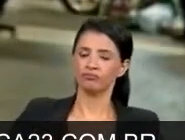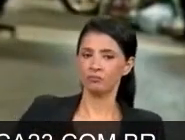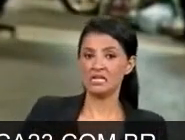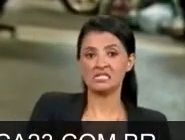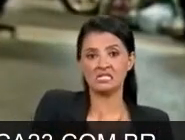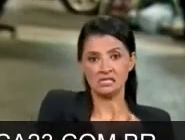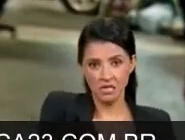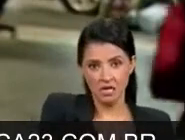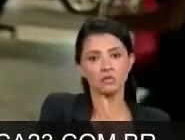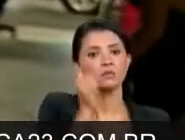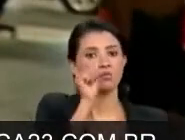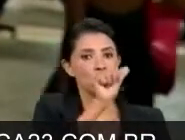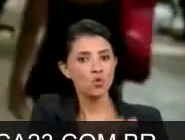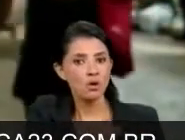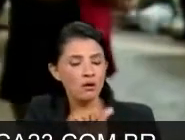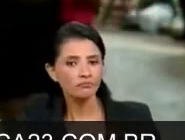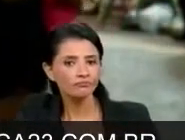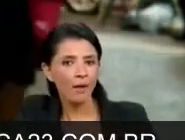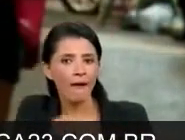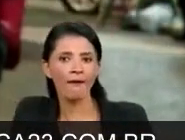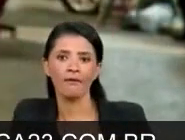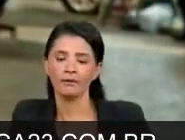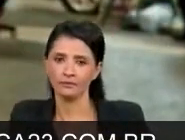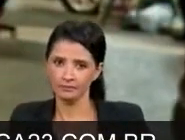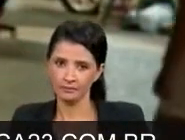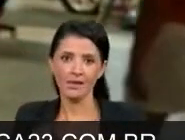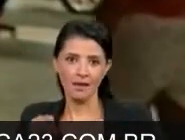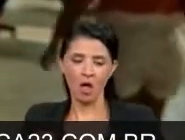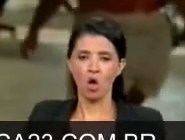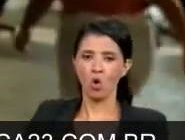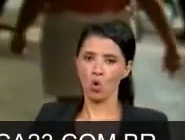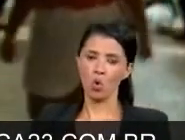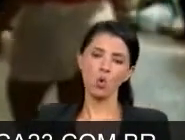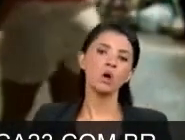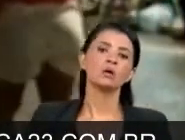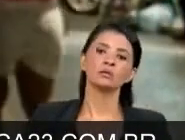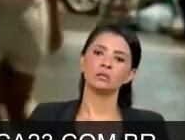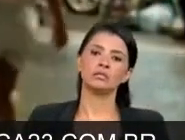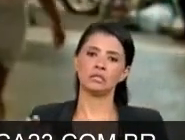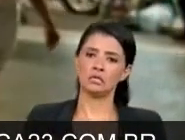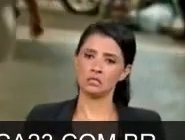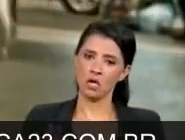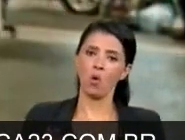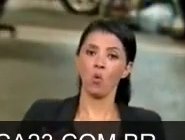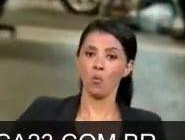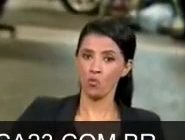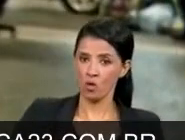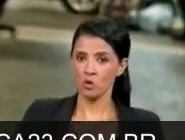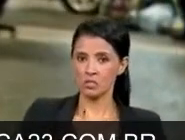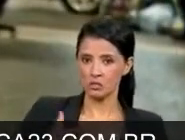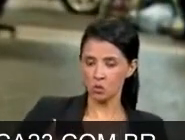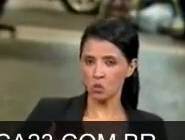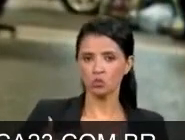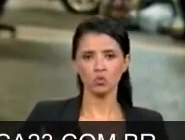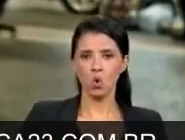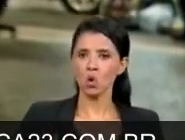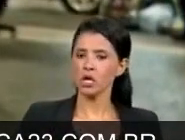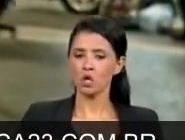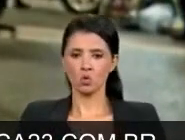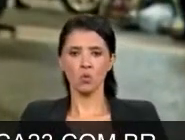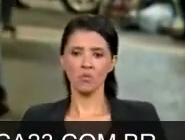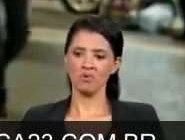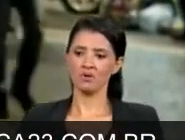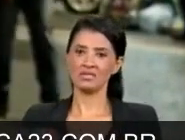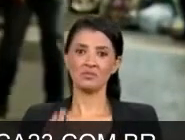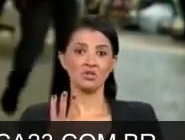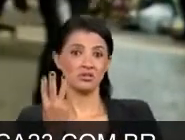mulheres mortas. Segundo a Organização Mundial da Saúde, qualquer número acima de